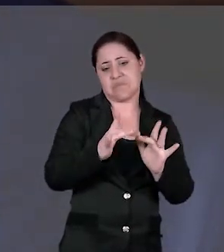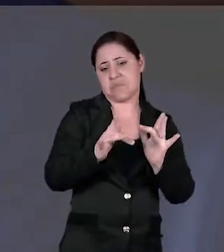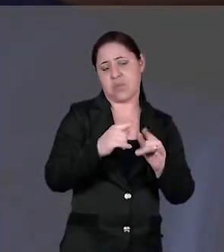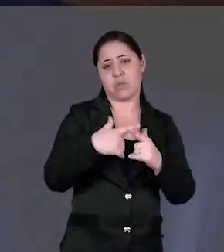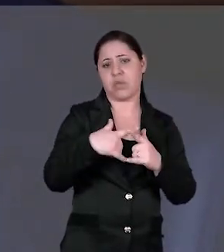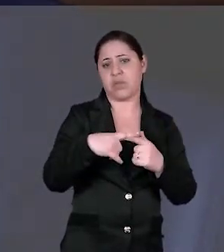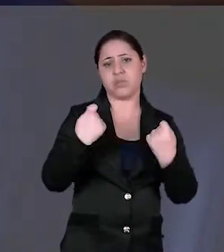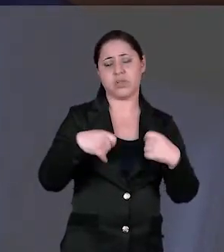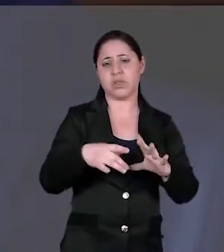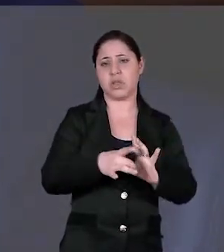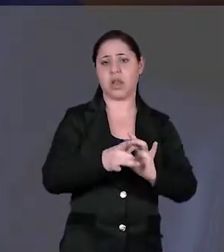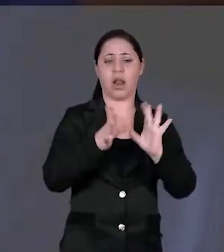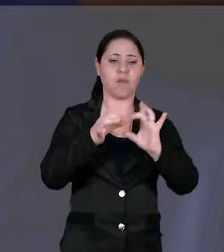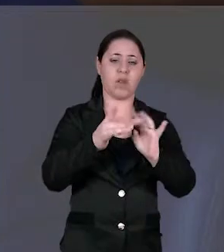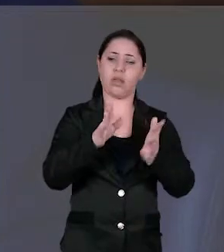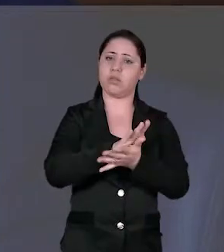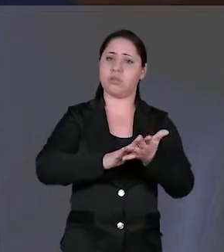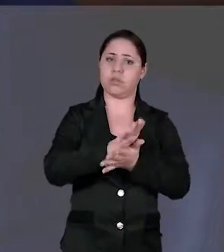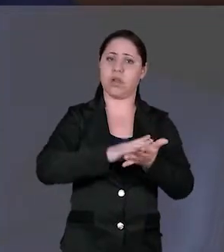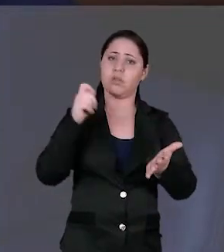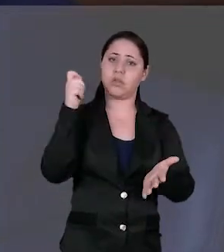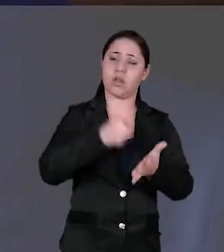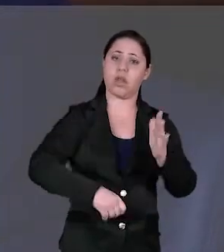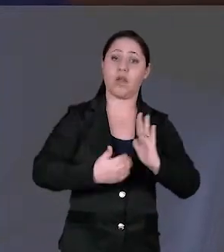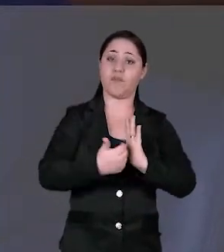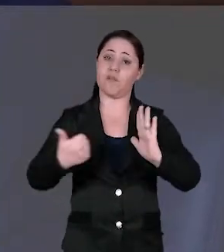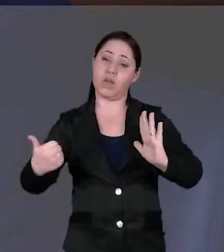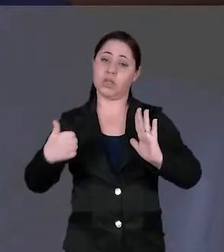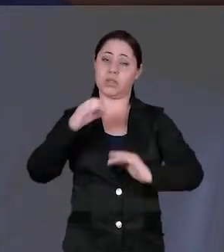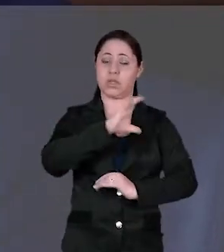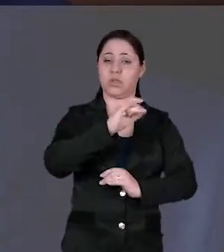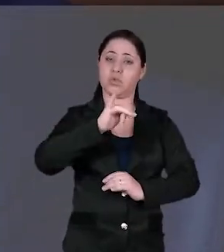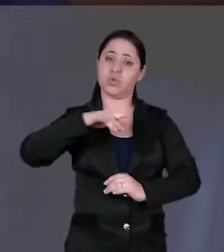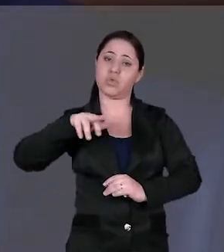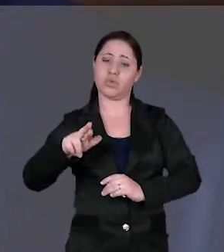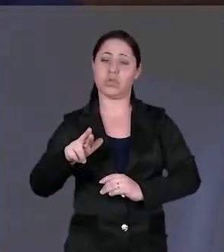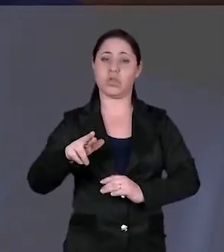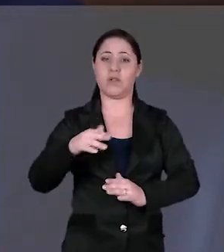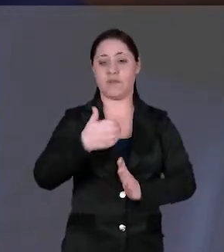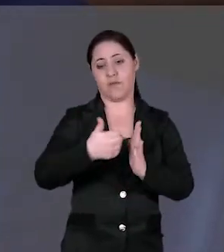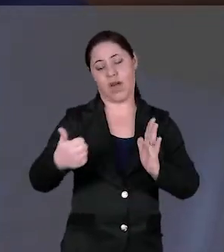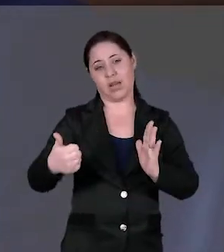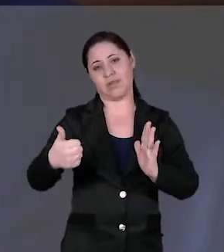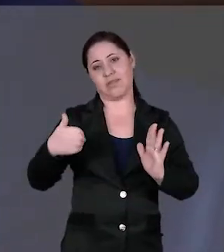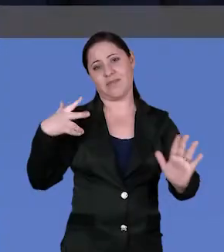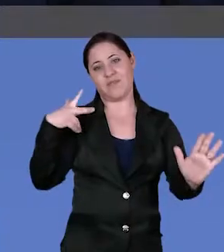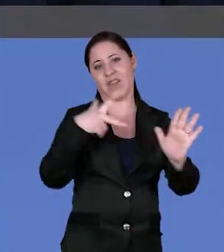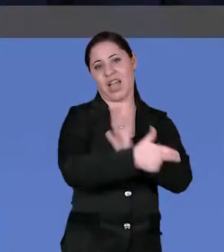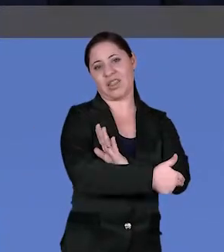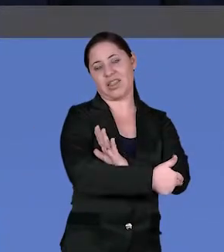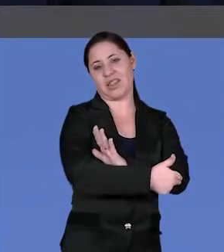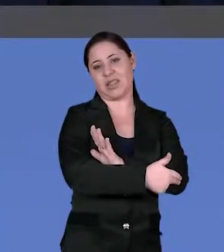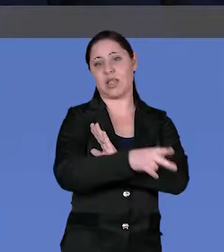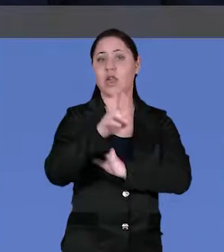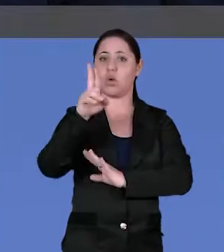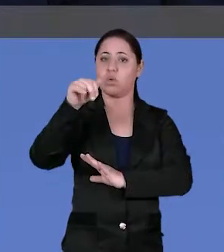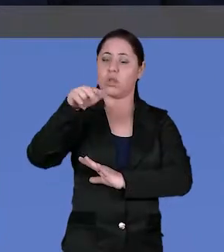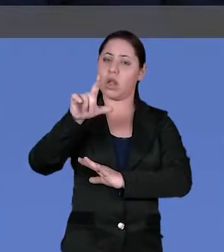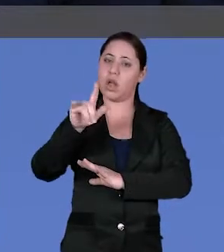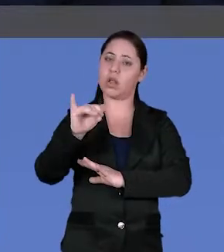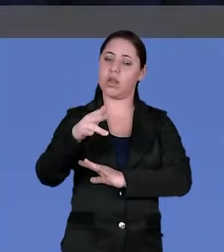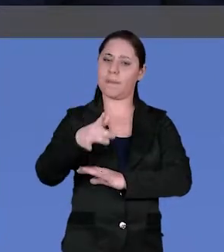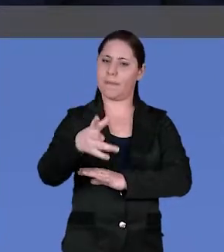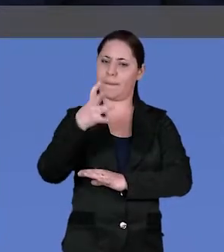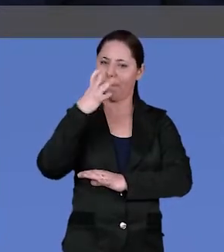não precisa autorizar. E é por isso que acaba vetando aqui na Comissão de Constituição e Justiça. E a UNALI, percebendo tudo isso, então,